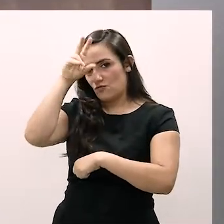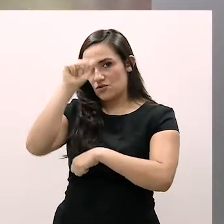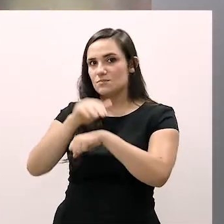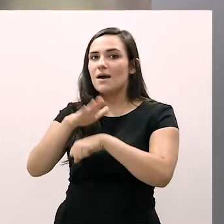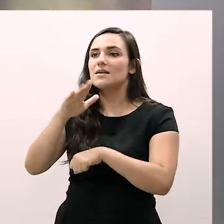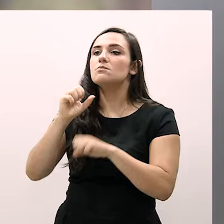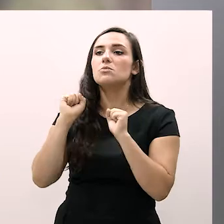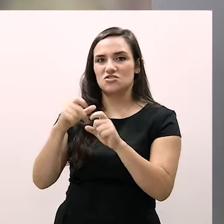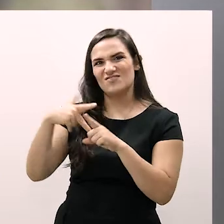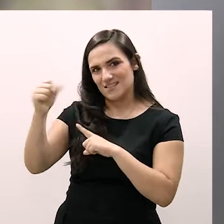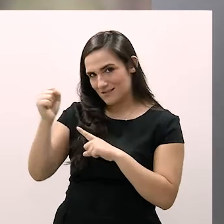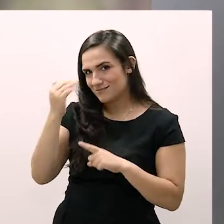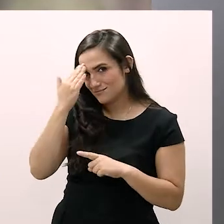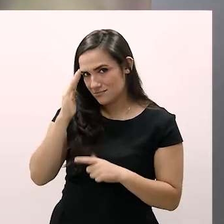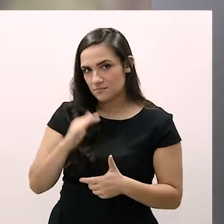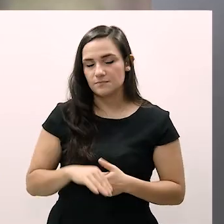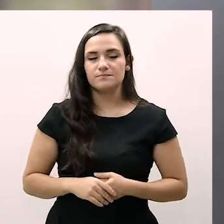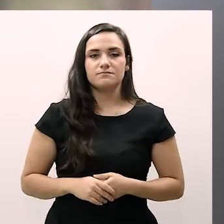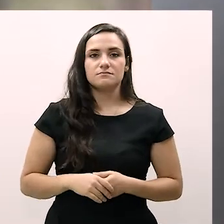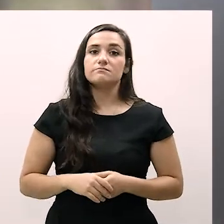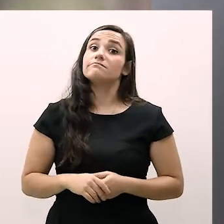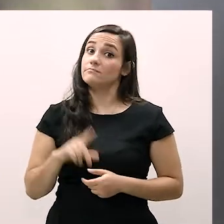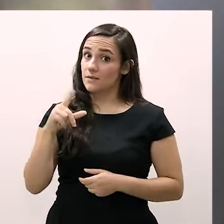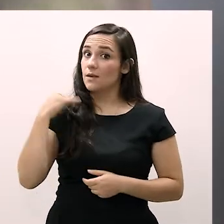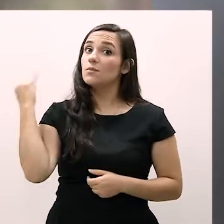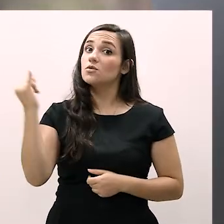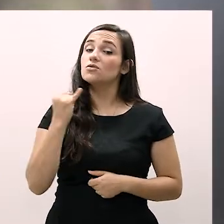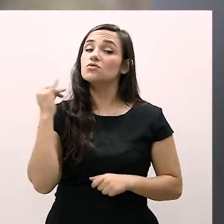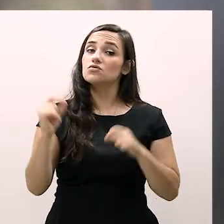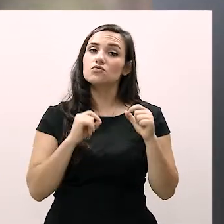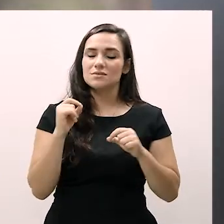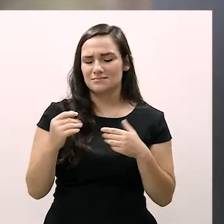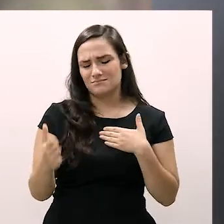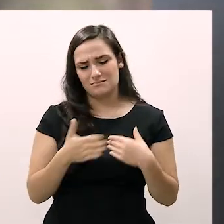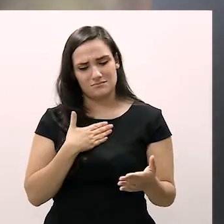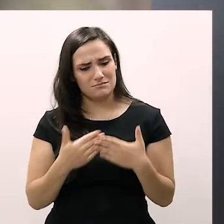Então, é importante, né, que independente da possibilidade